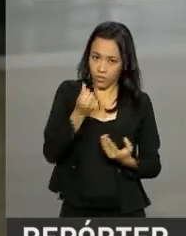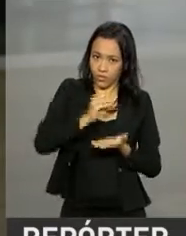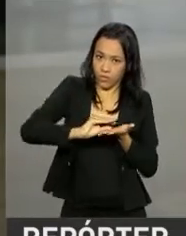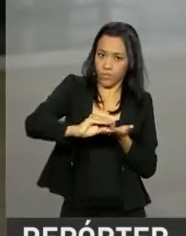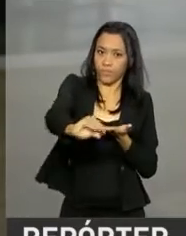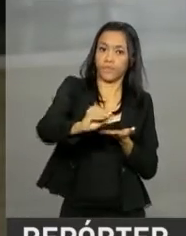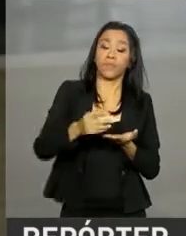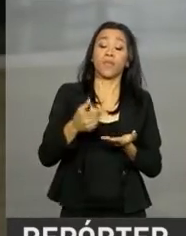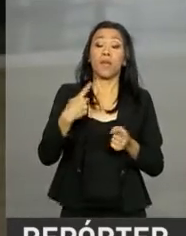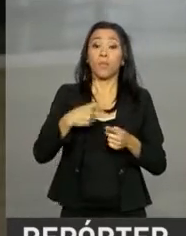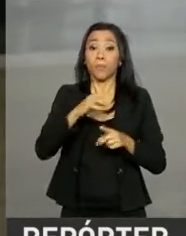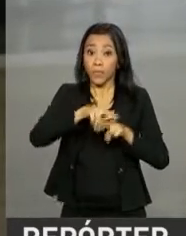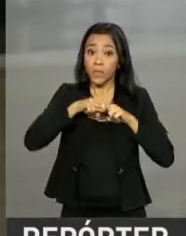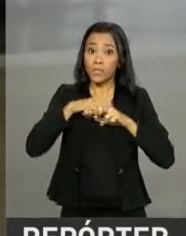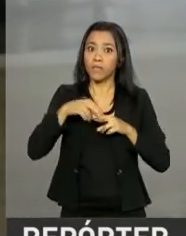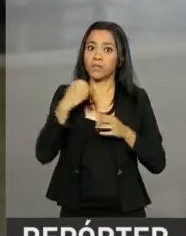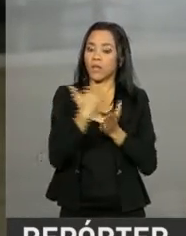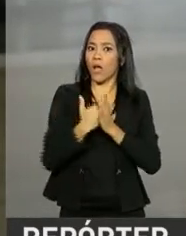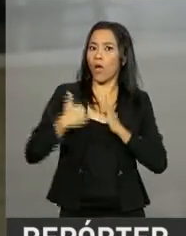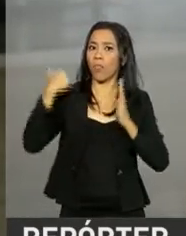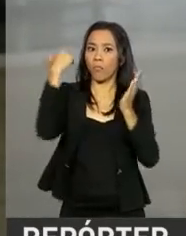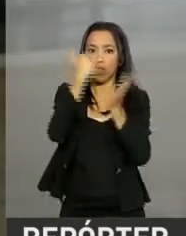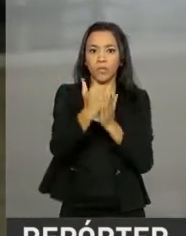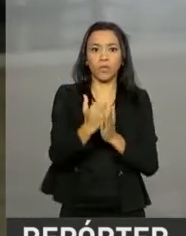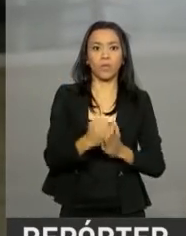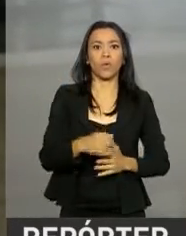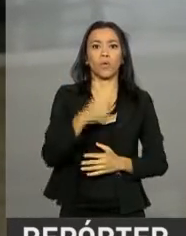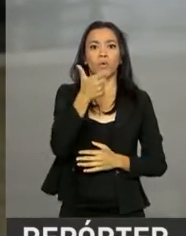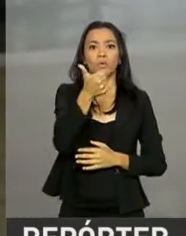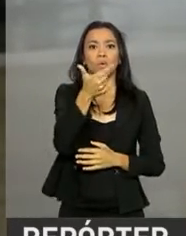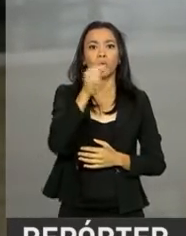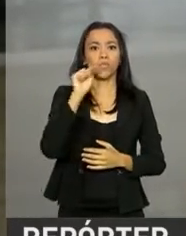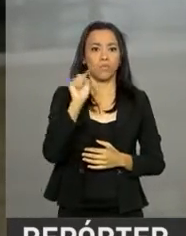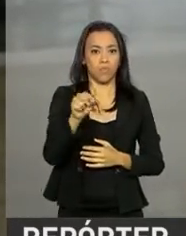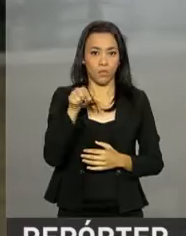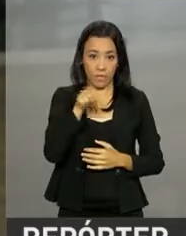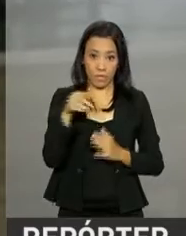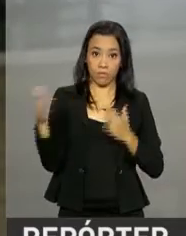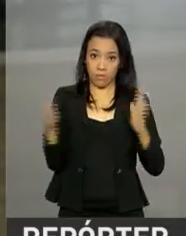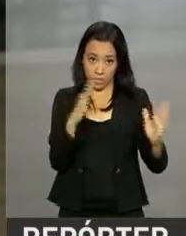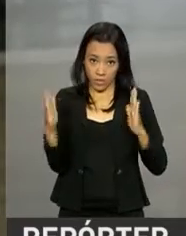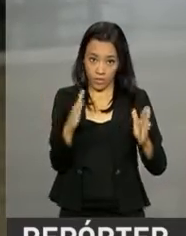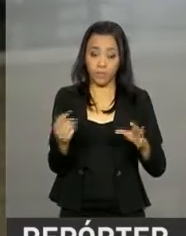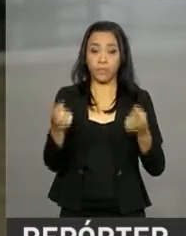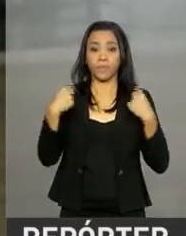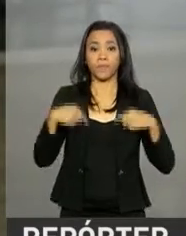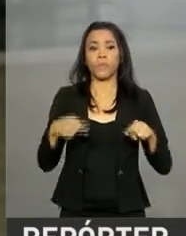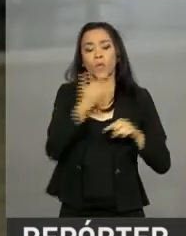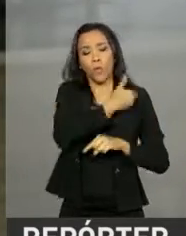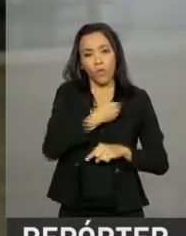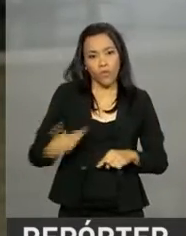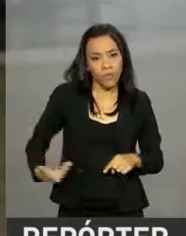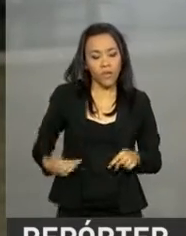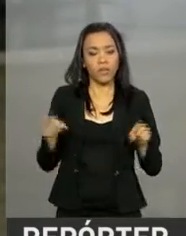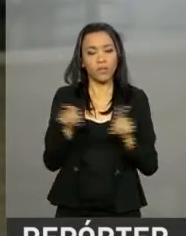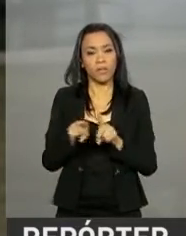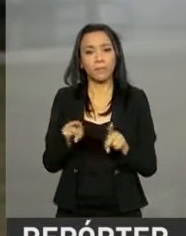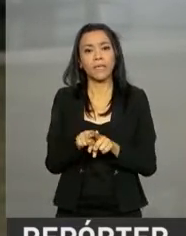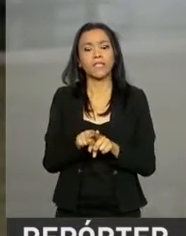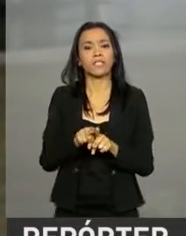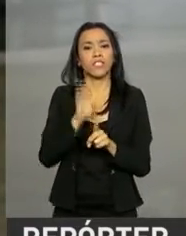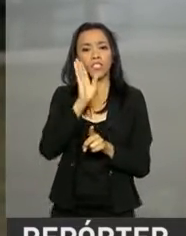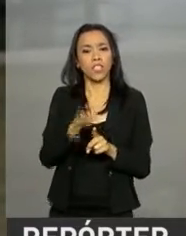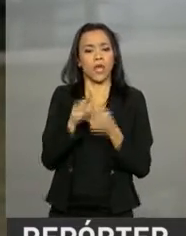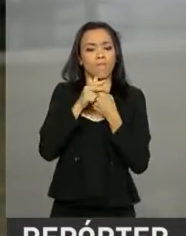beneficiários na região aumentou em mais de 12 mil nesse período o governo que também a fez é promover um